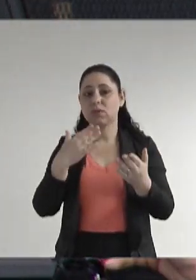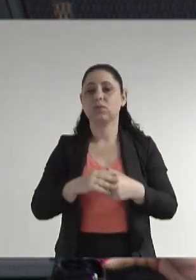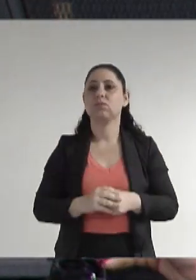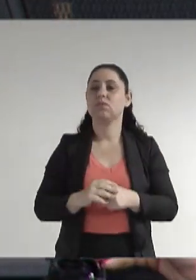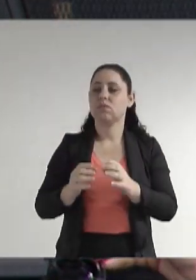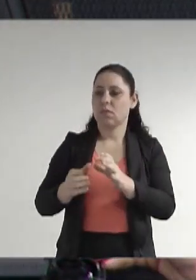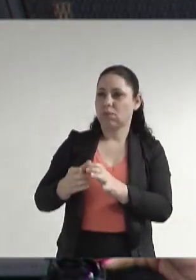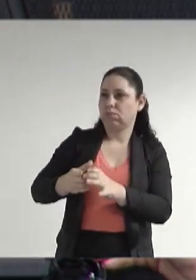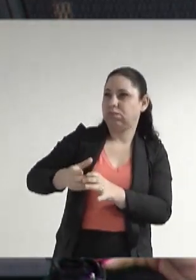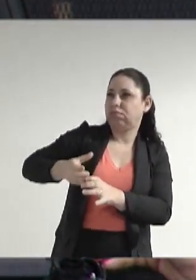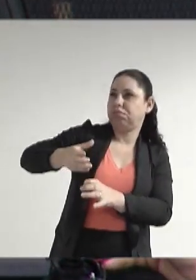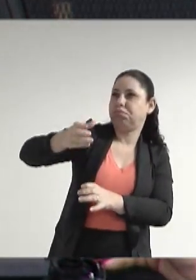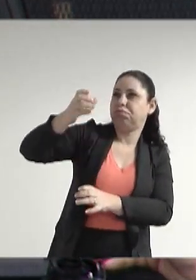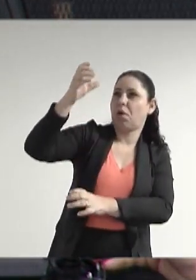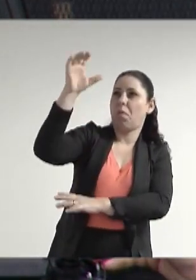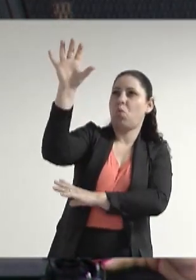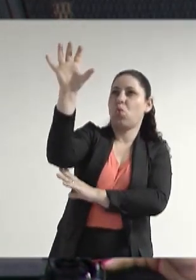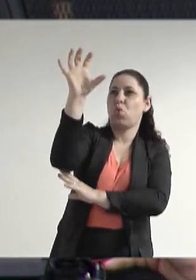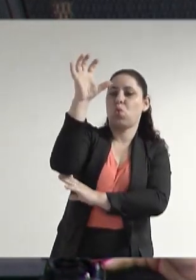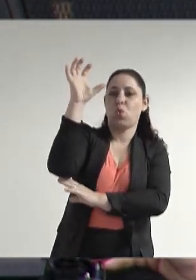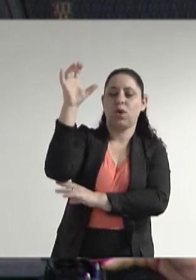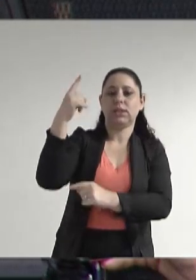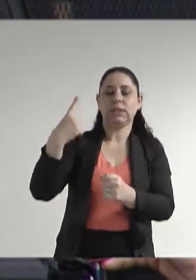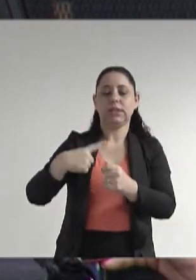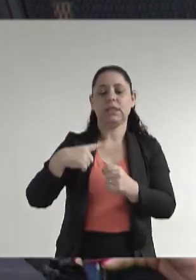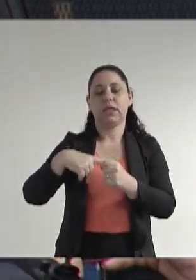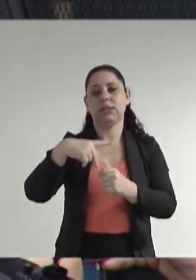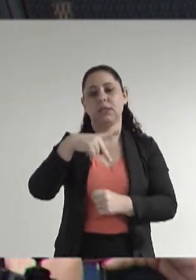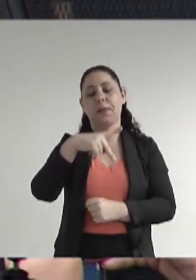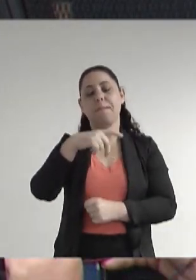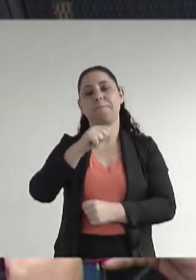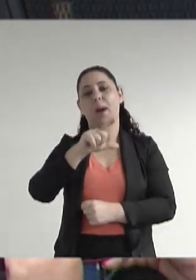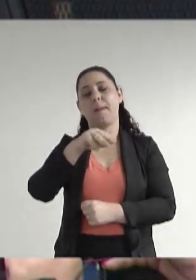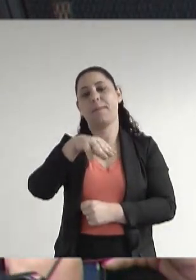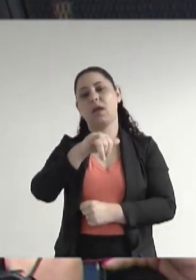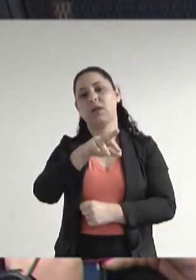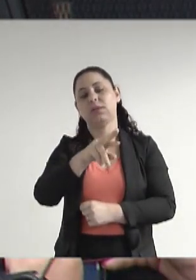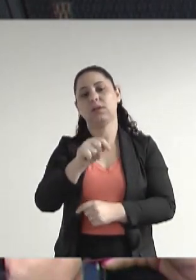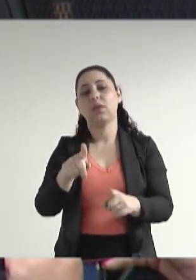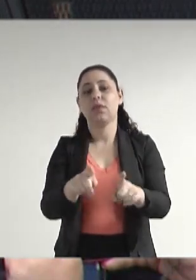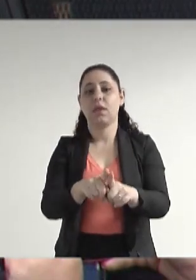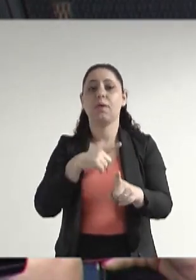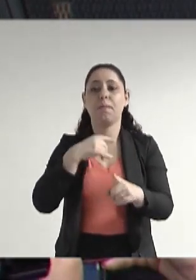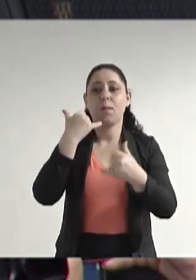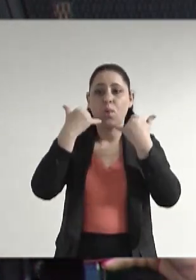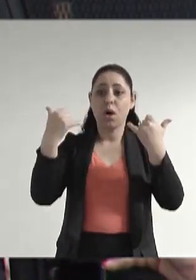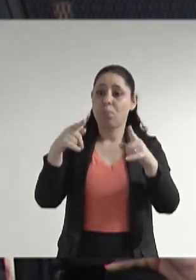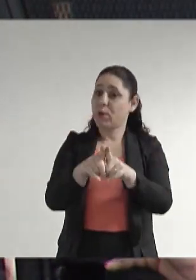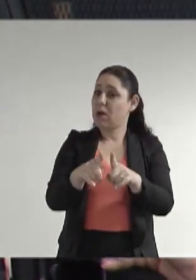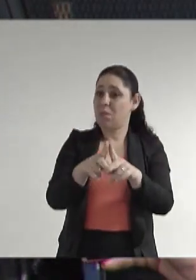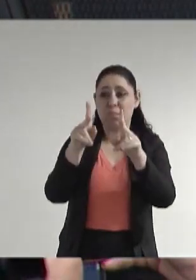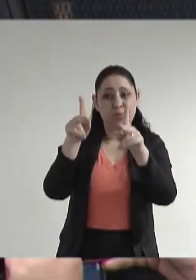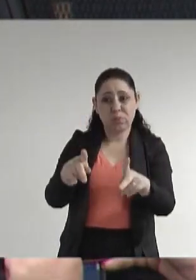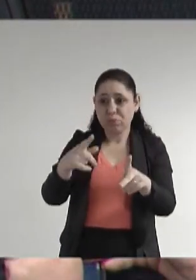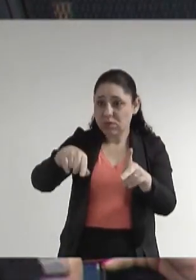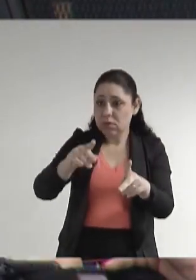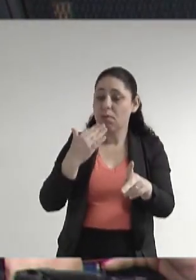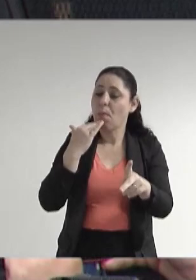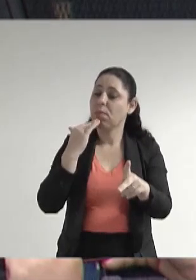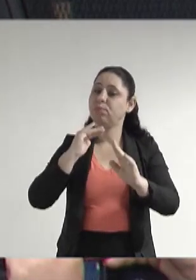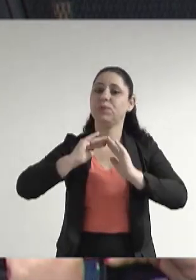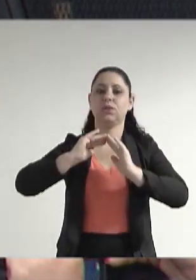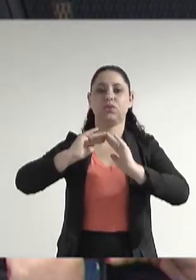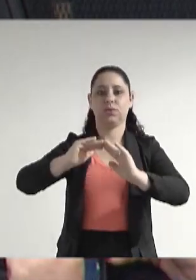torre de telefonia celular para atender o distrito de Palmeiras. A presente demanda justifique-se no pedido da população que